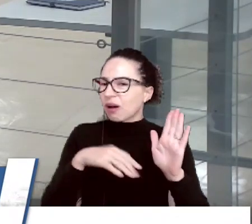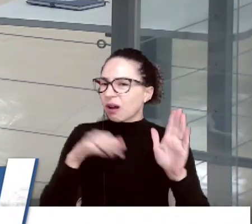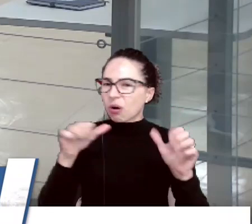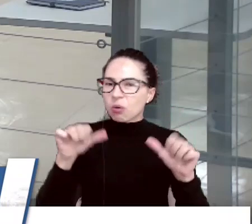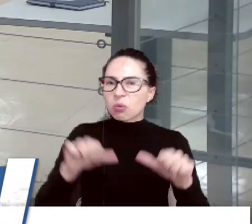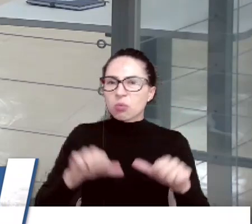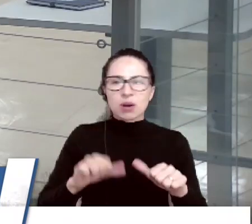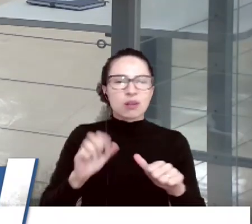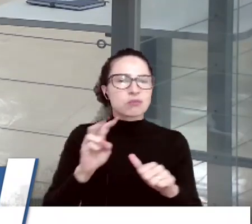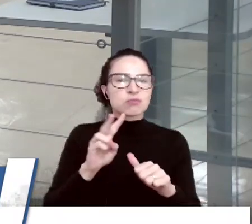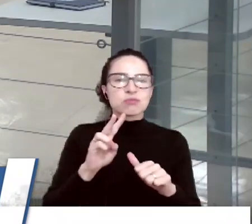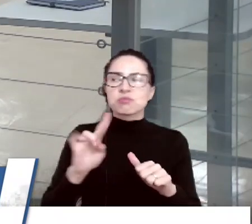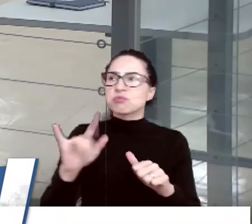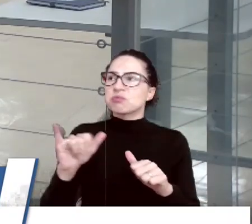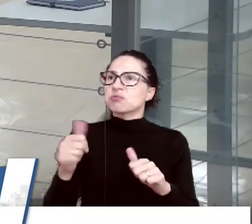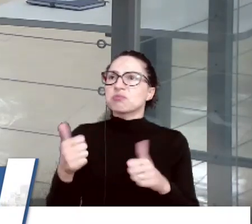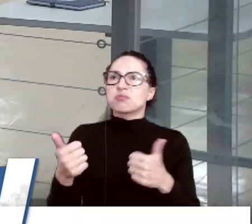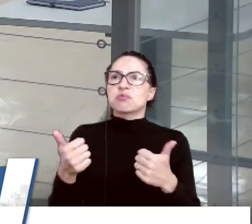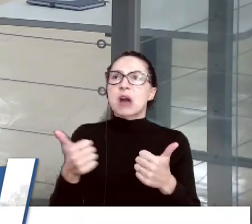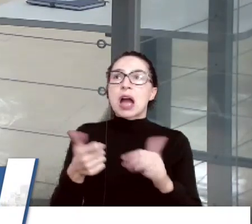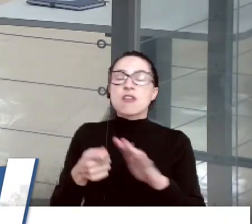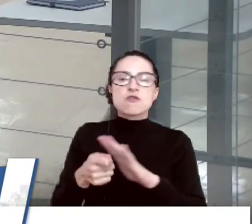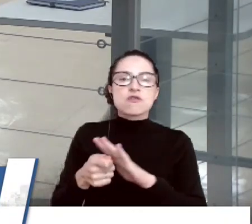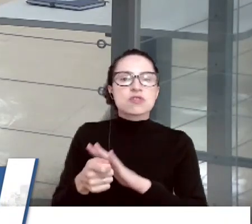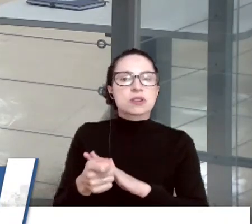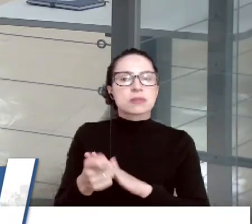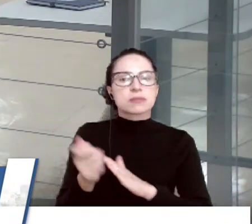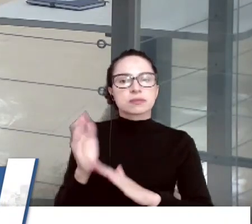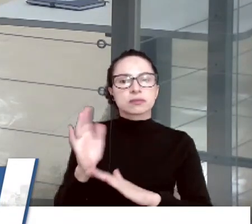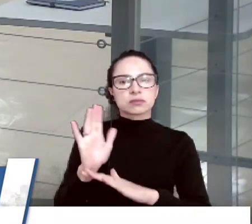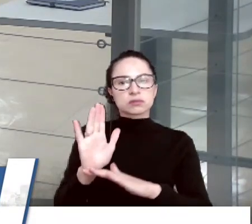Não vai ter investimento na mesma